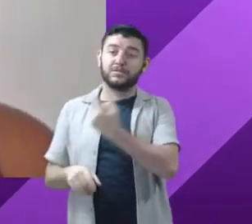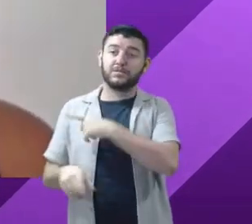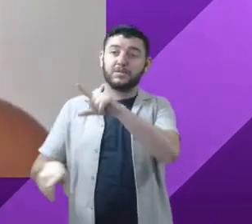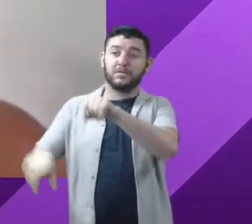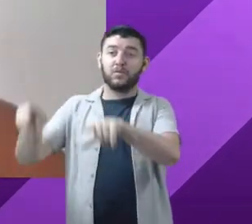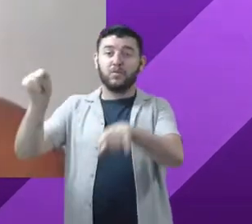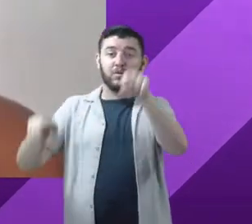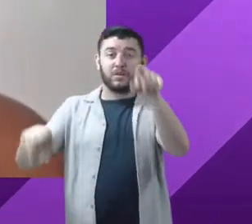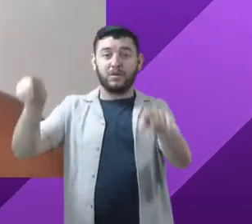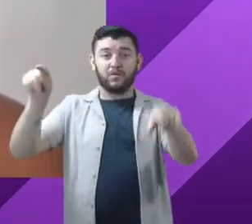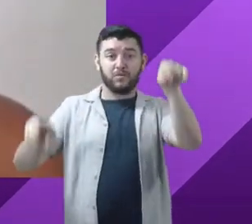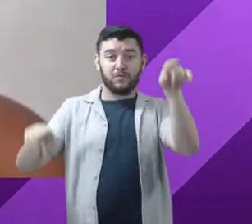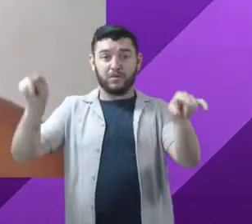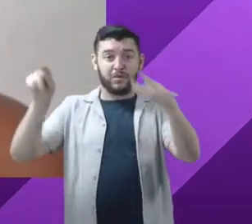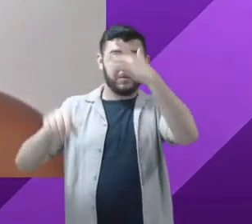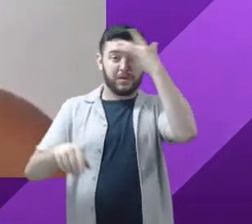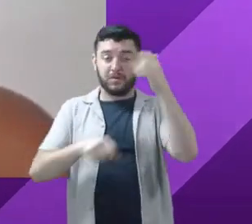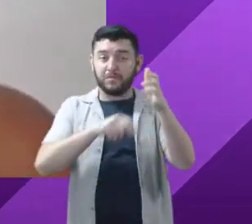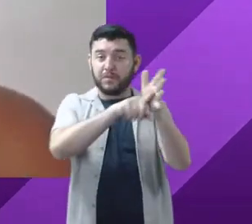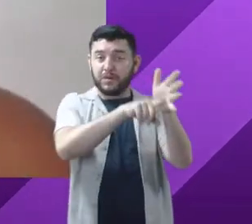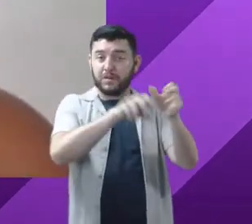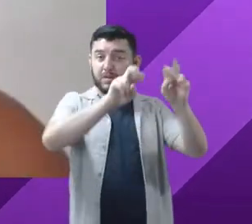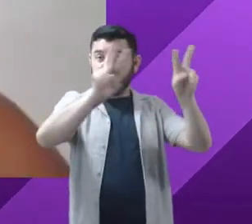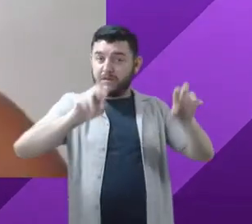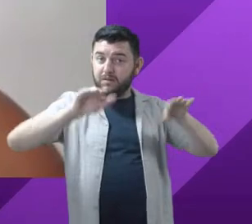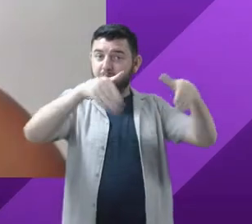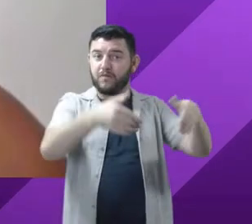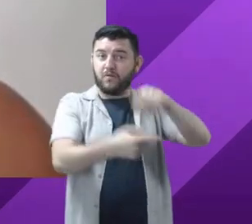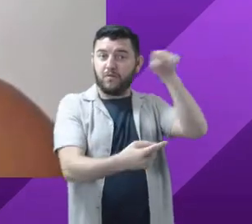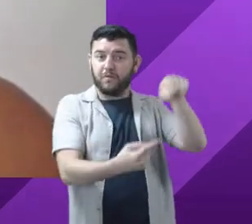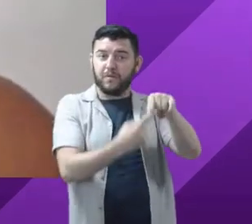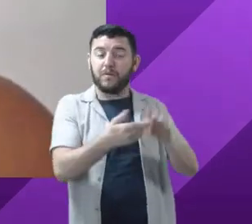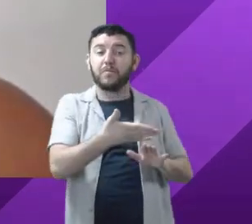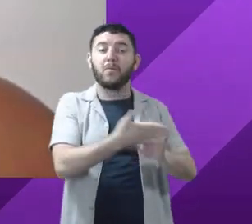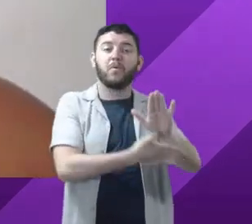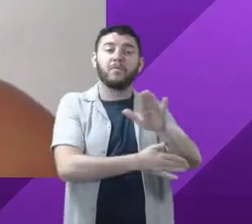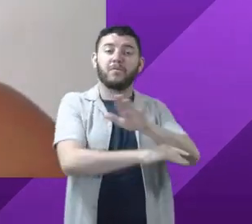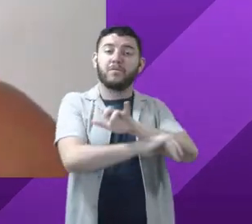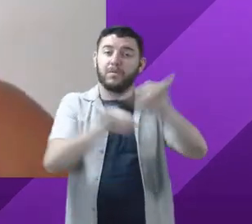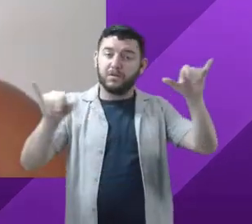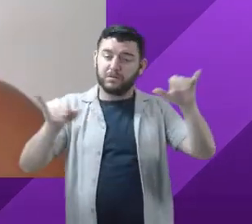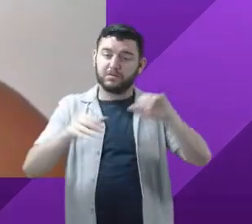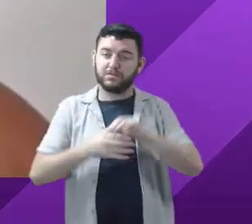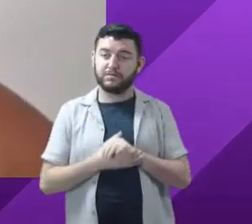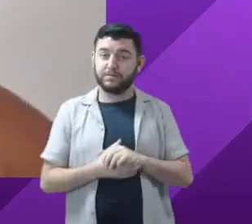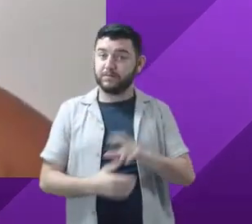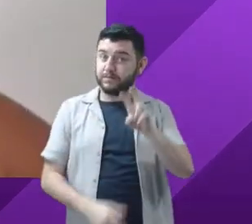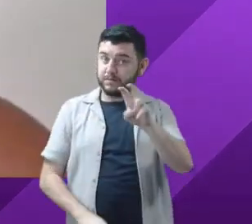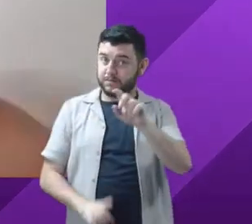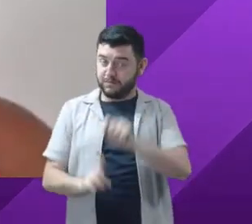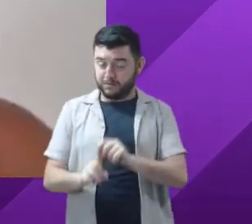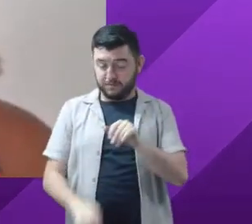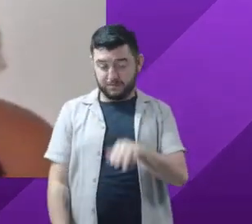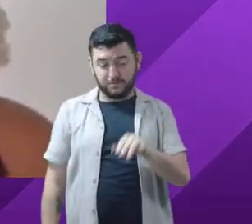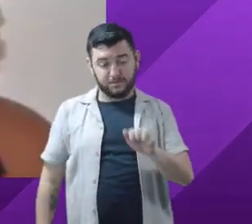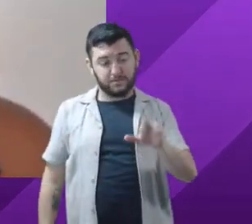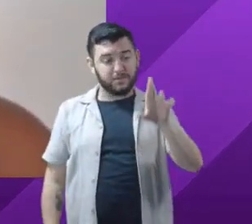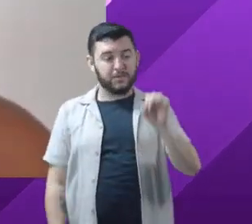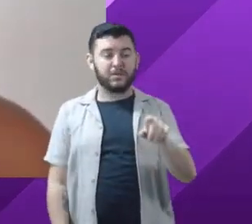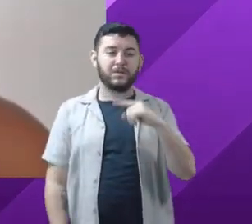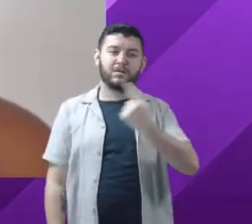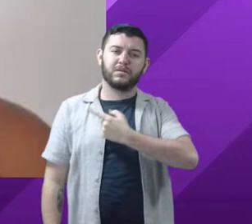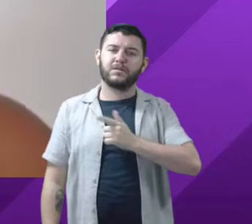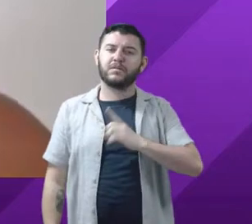estavam pesquisando também sobre a situação para compor essa publicação. No dia 5 de março, a gente foi para o bairro do